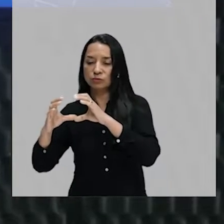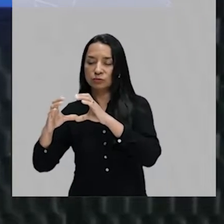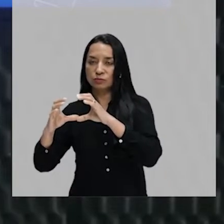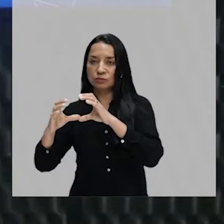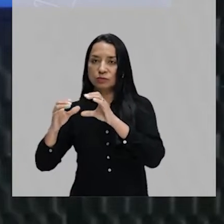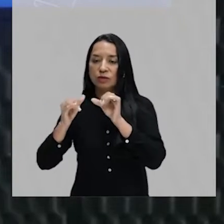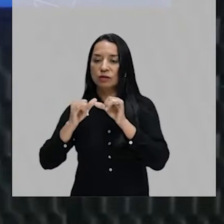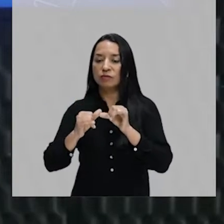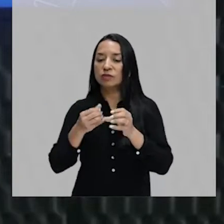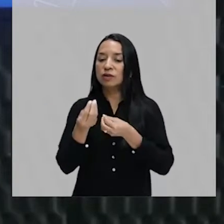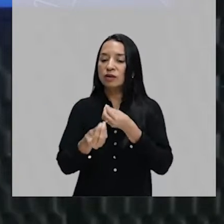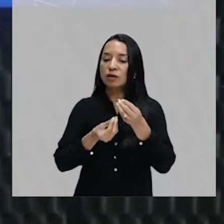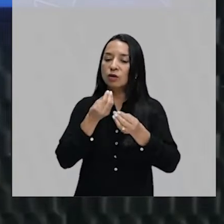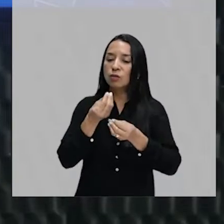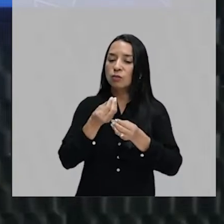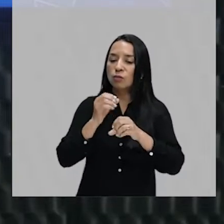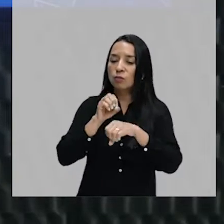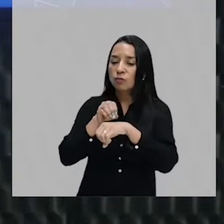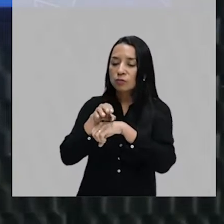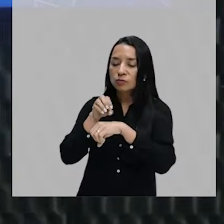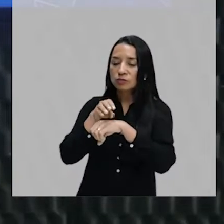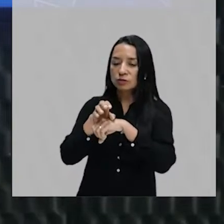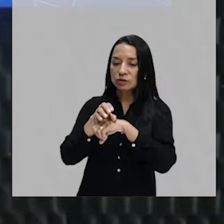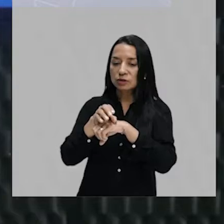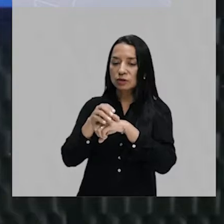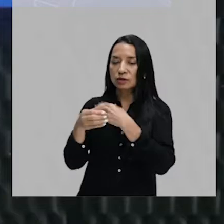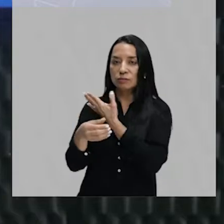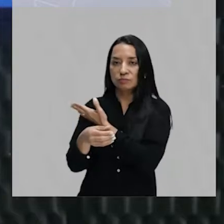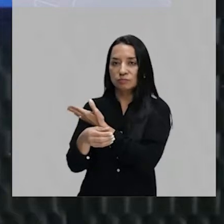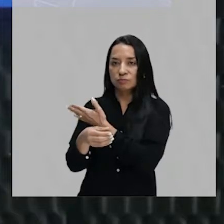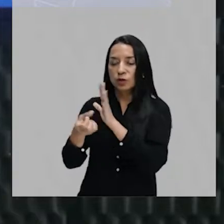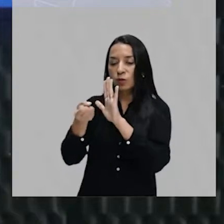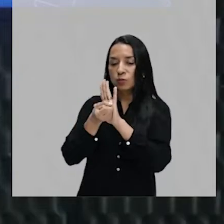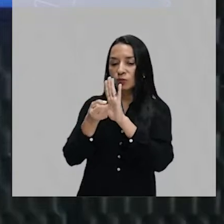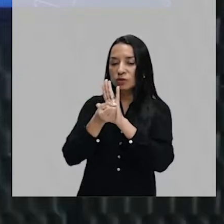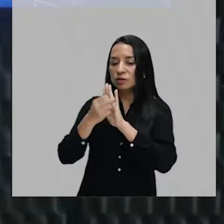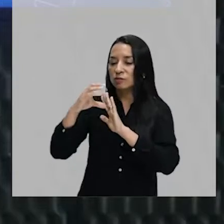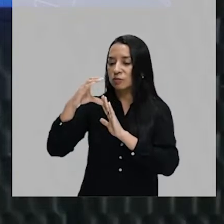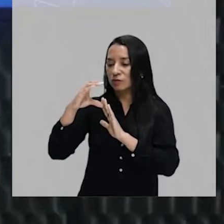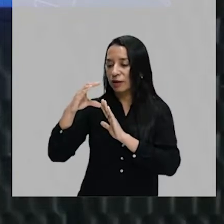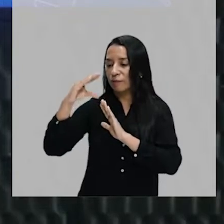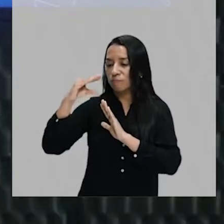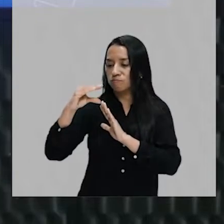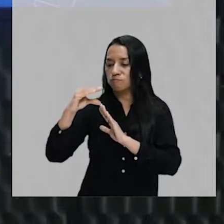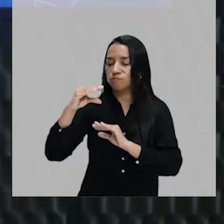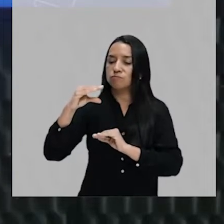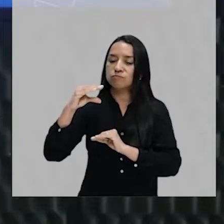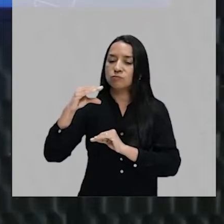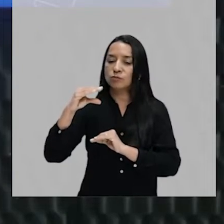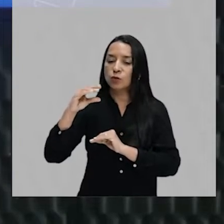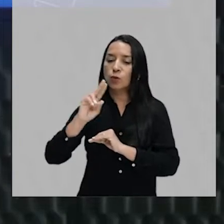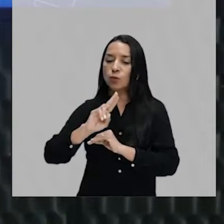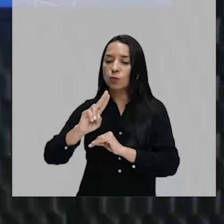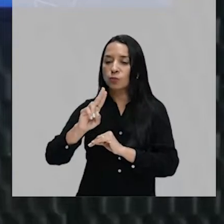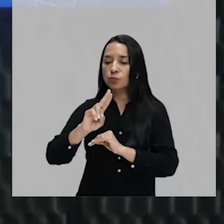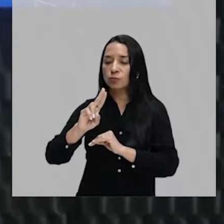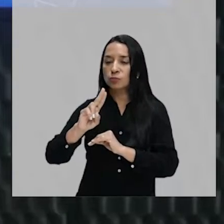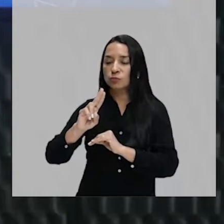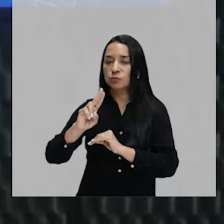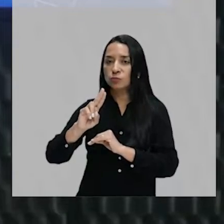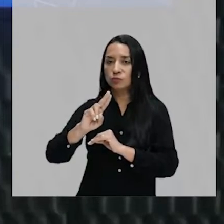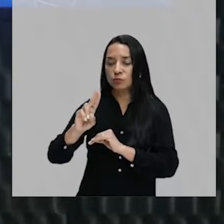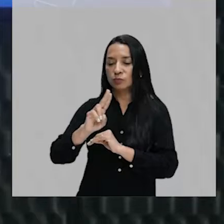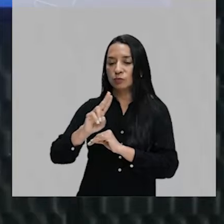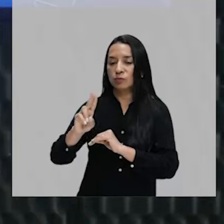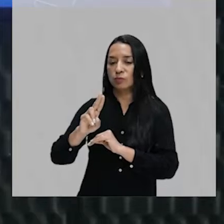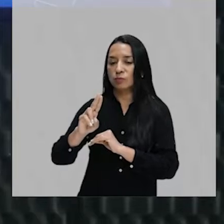já fica como sugestão aí esse símbolo aqui esses e Zinho pouquinho achatado o nome dele né Para